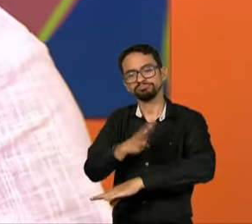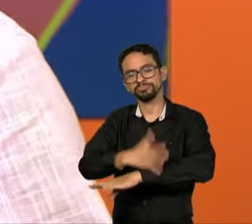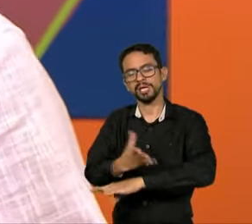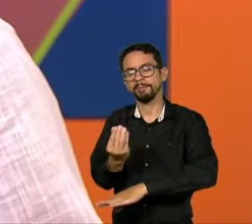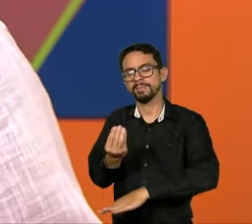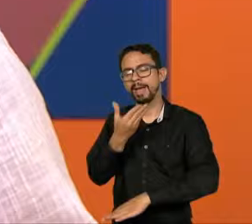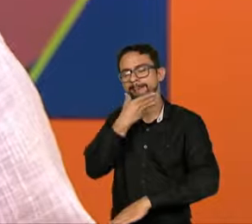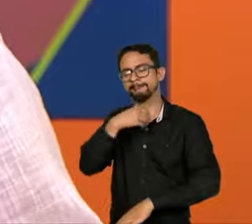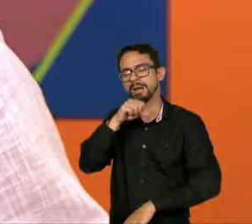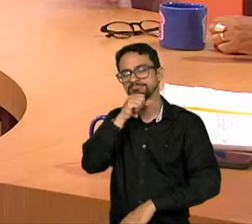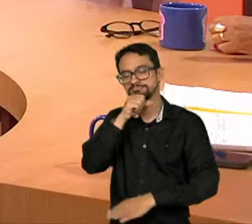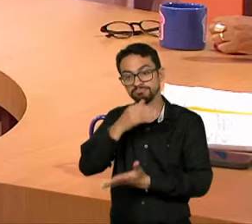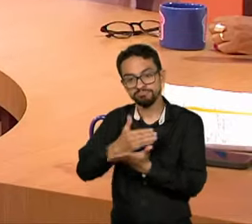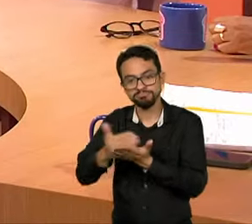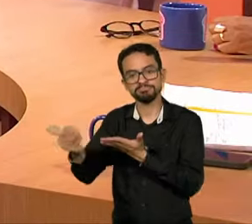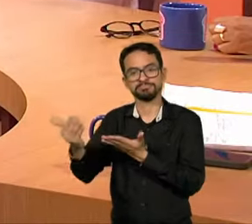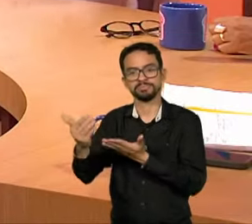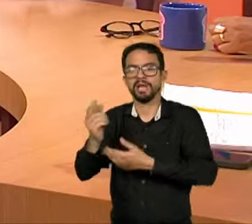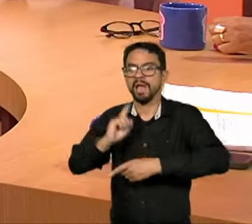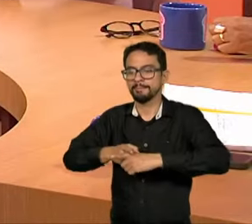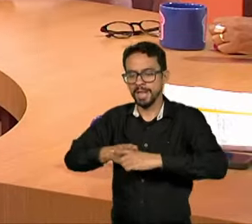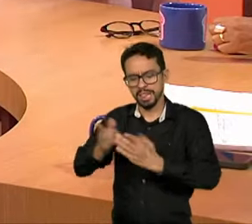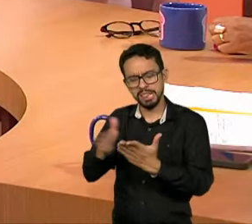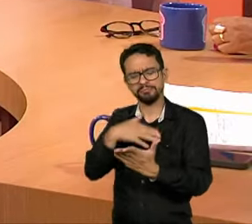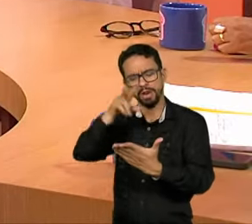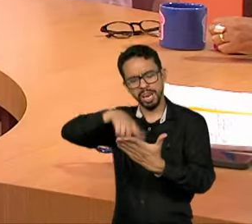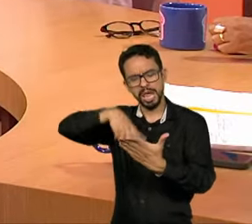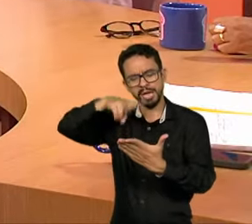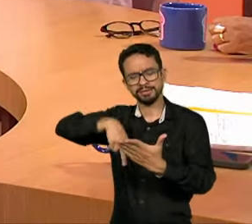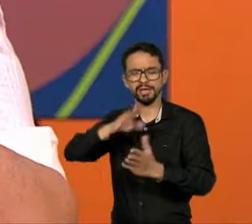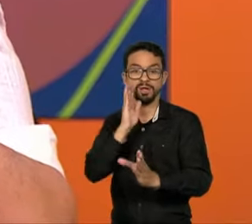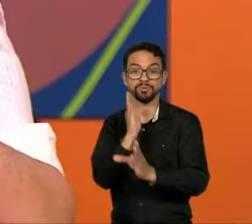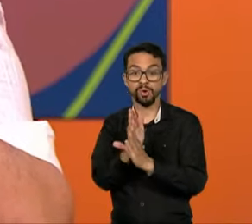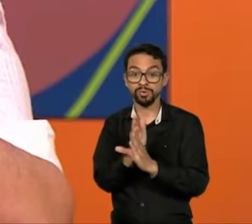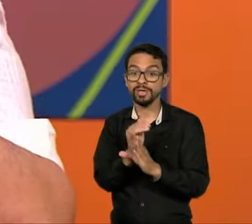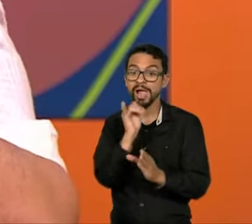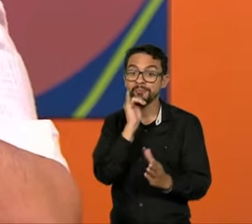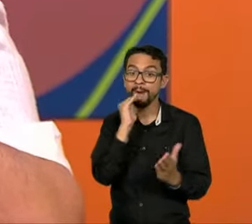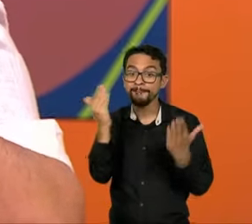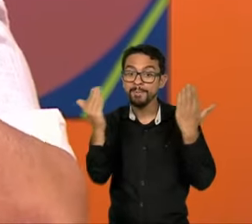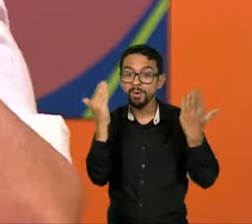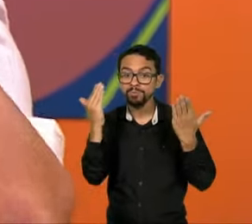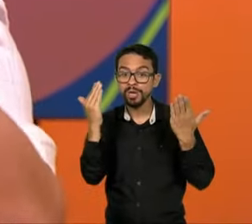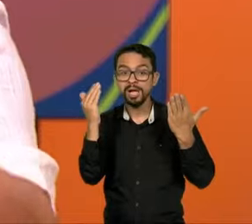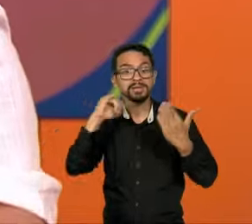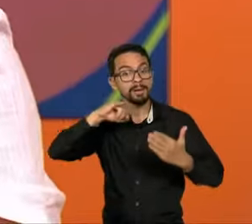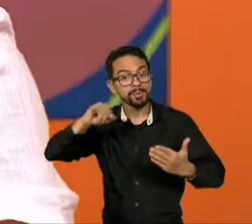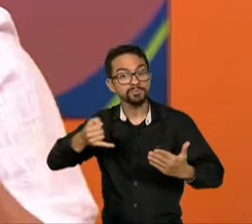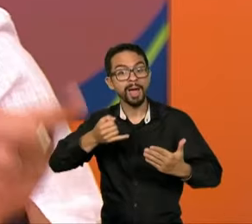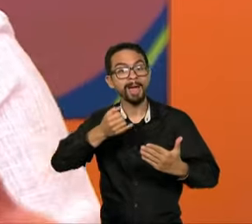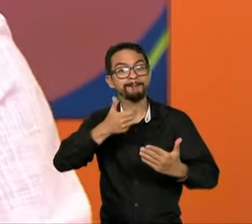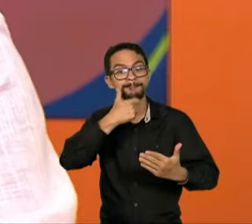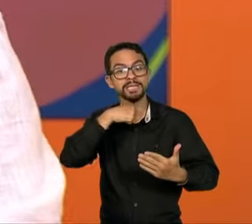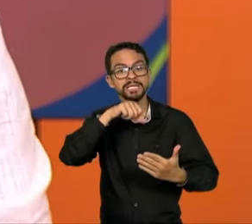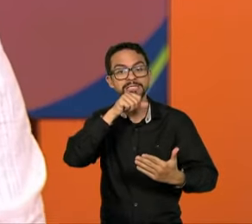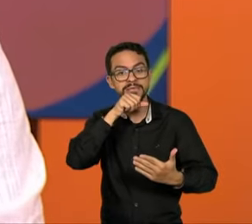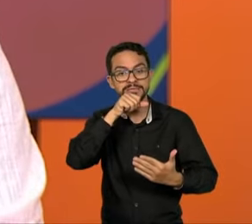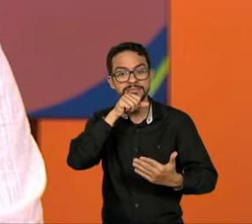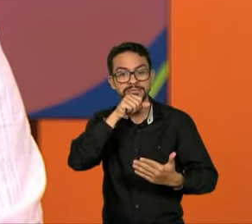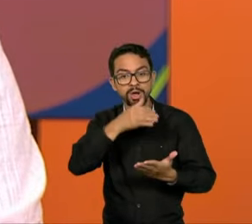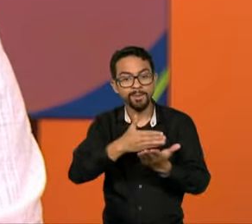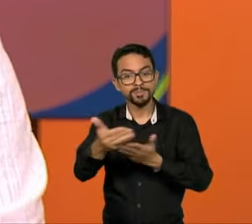Ensaiei muito. Até porque eu falei, eu fui ler livros, eu descobri que, por exemplo, a psicologia só se debruçou sobre a paternidade na década